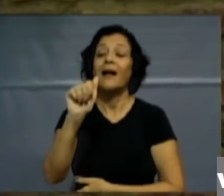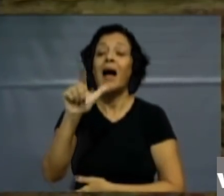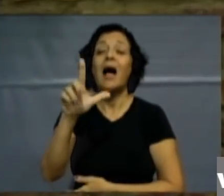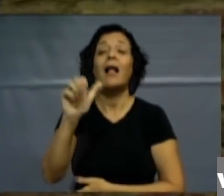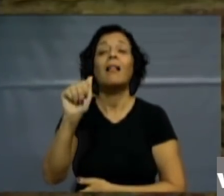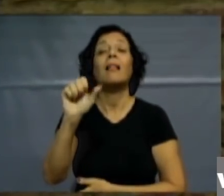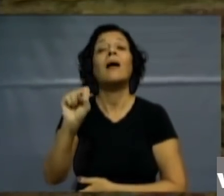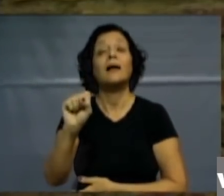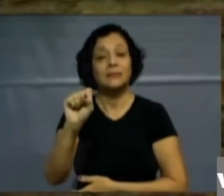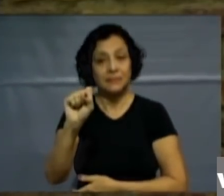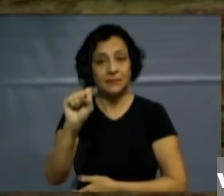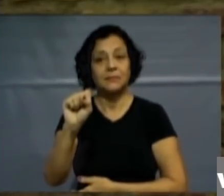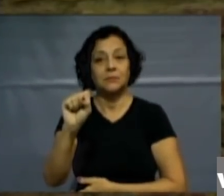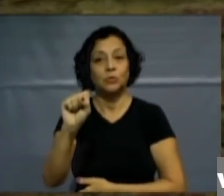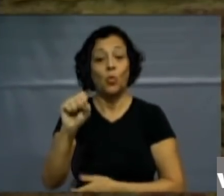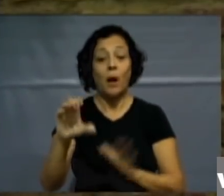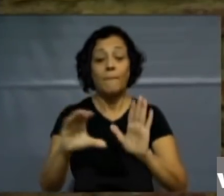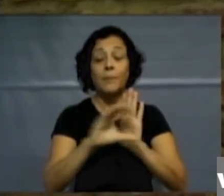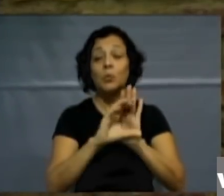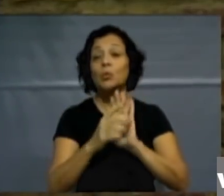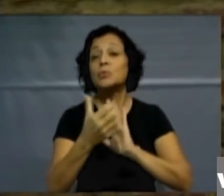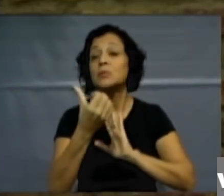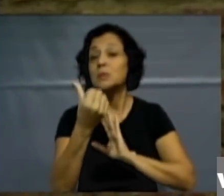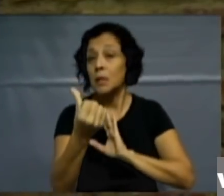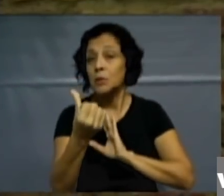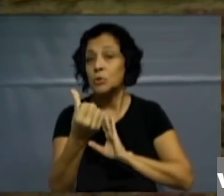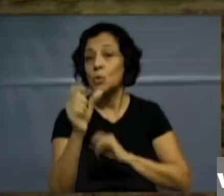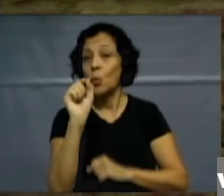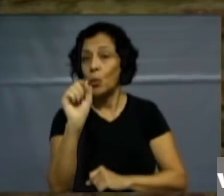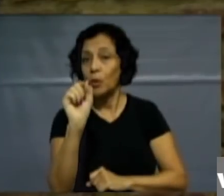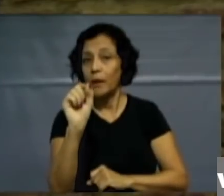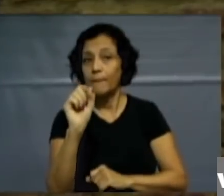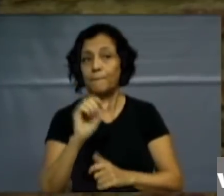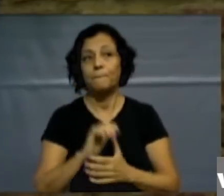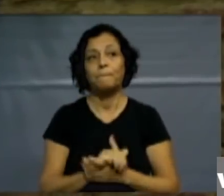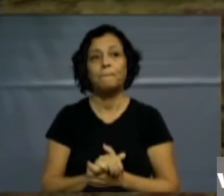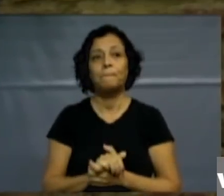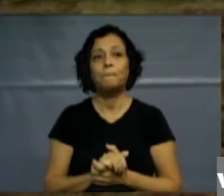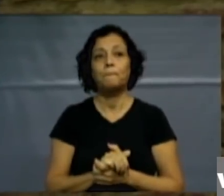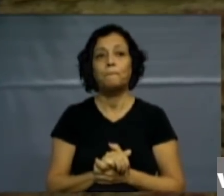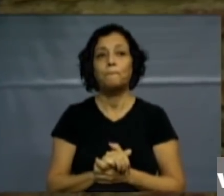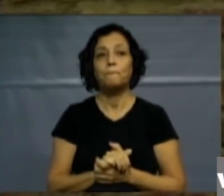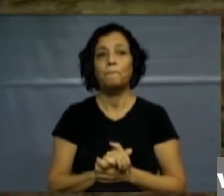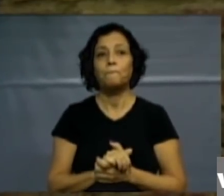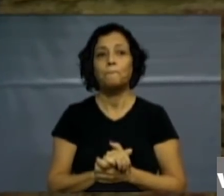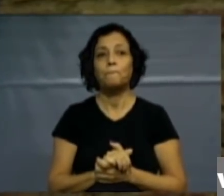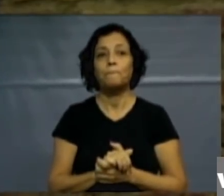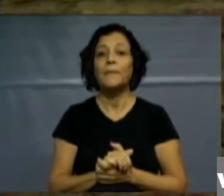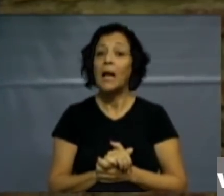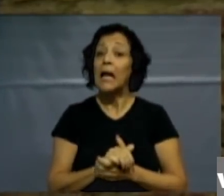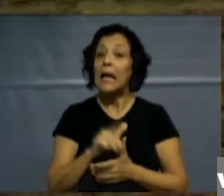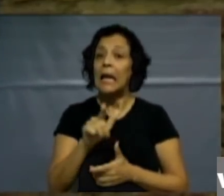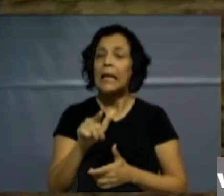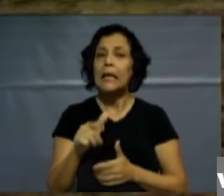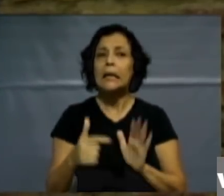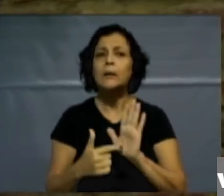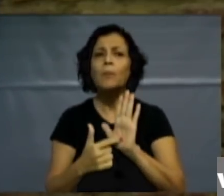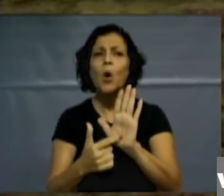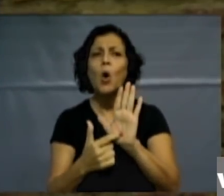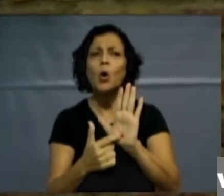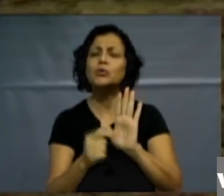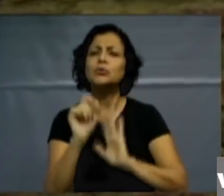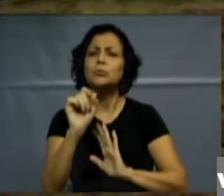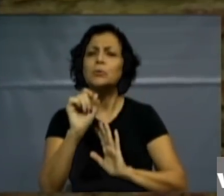19, versículo 17. Traçando um paralelo, inclusive, a página lida aqui no início, é uma fala de Paulo sobre